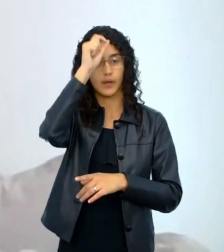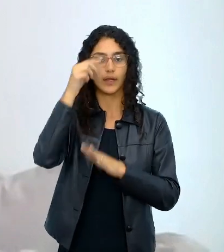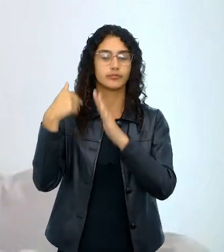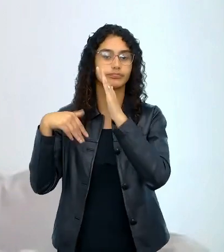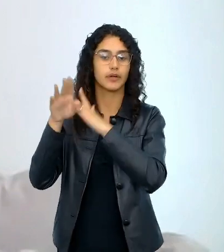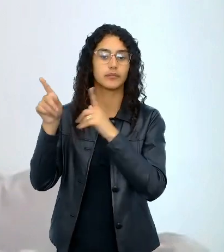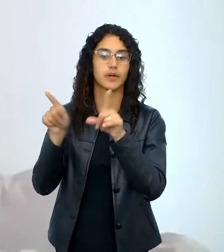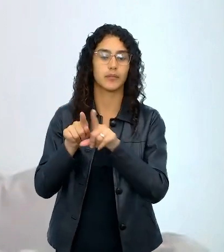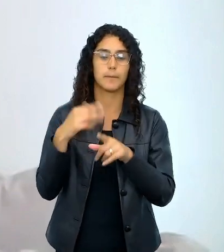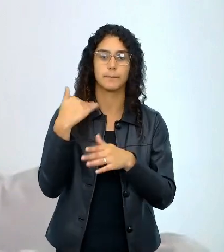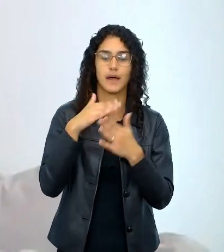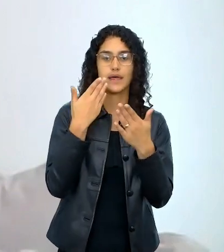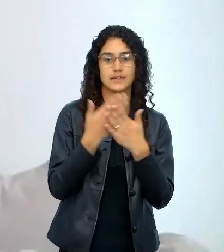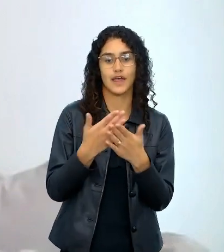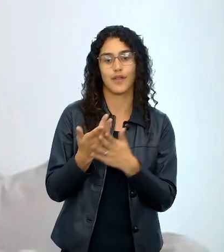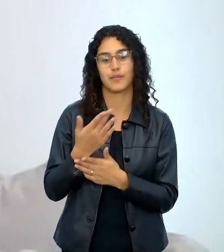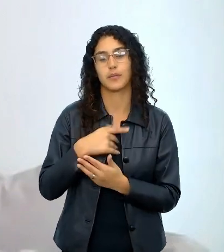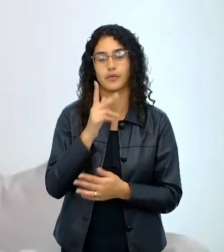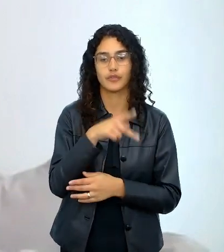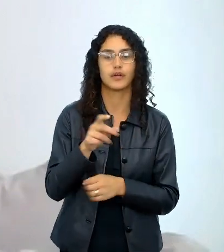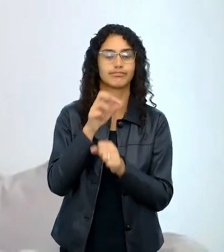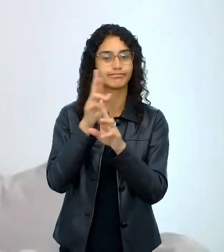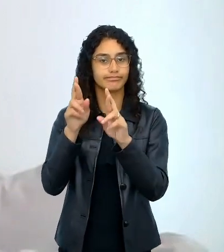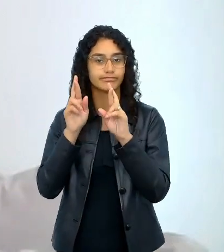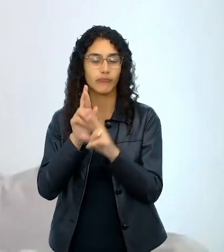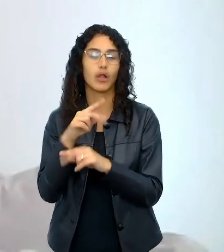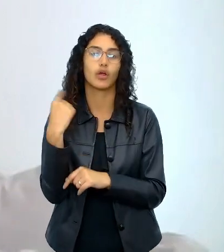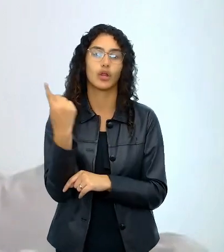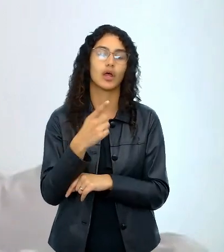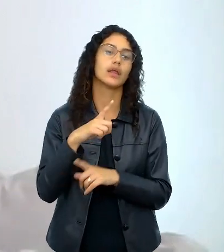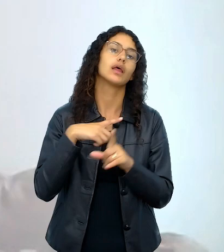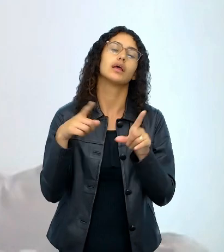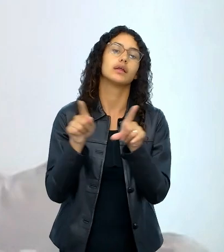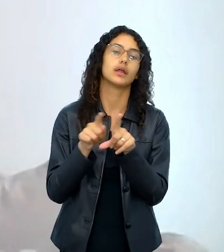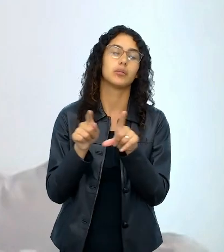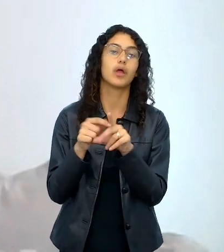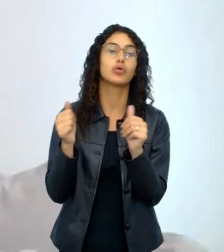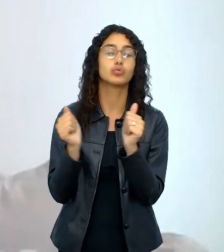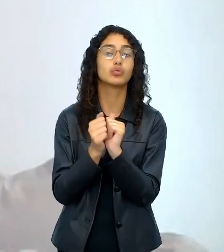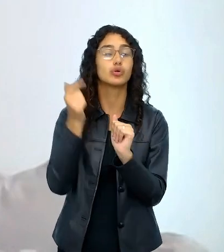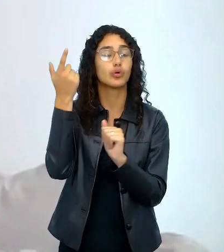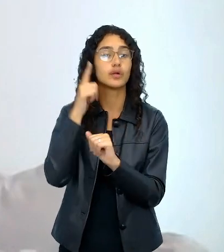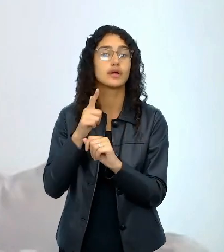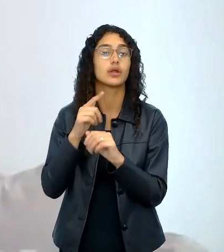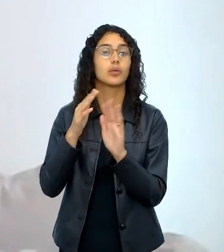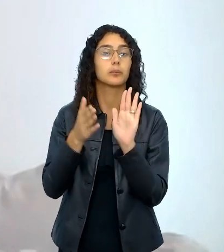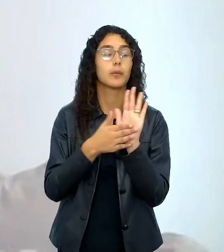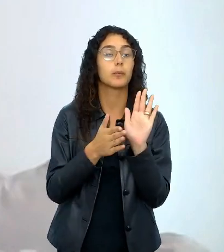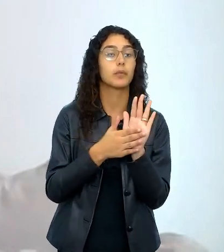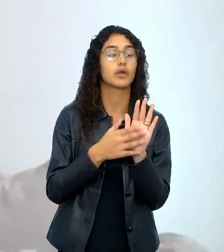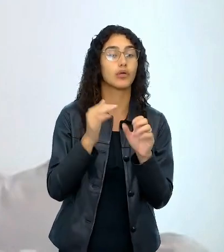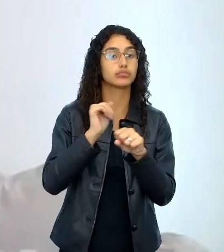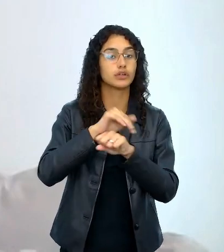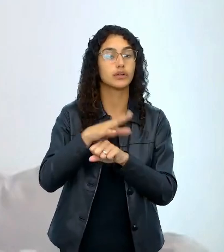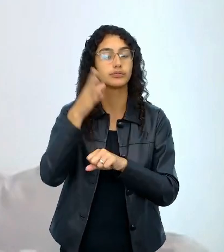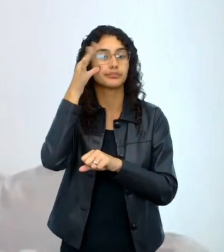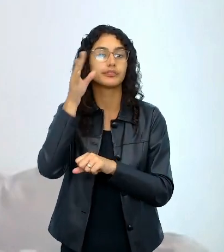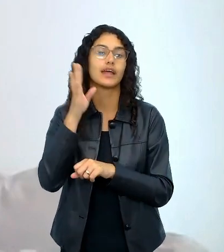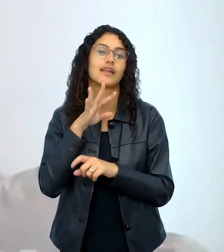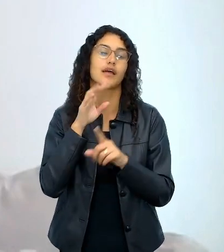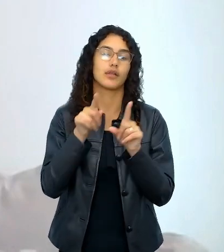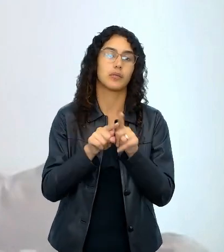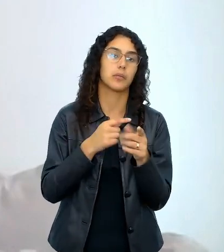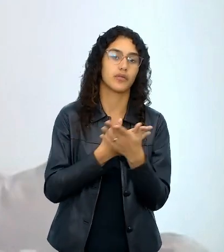ainda mais minhas aulas. Então, professora Thalita, espero que a gente esteja aí conseguindo proporcionar sugestões interessantes, bacanas